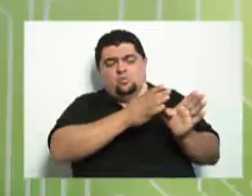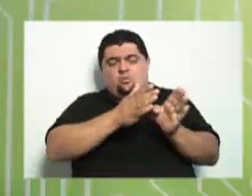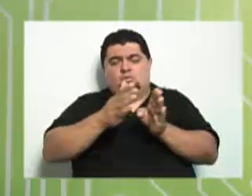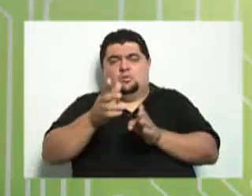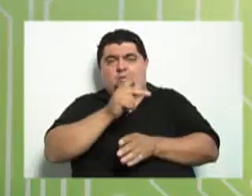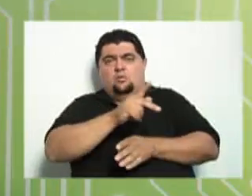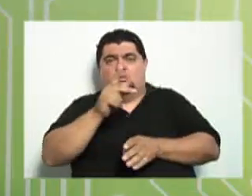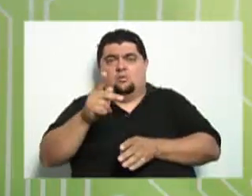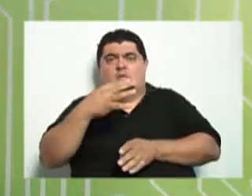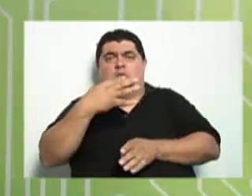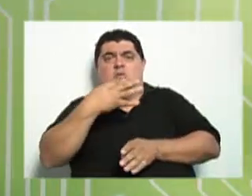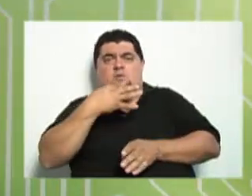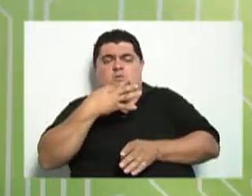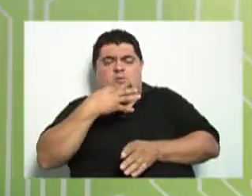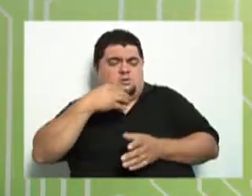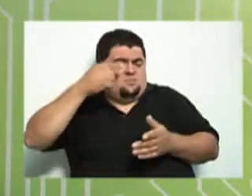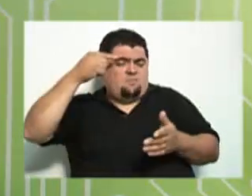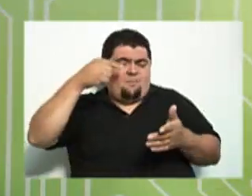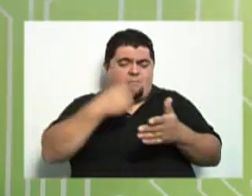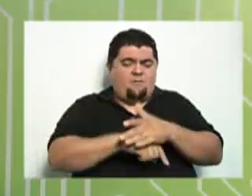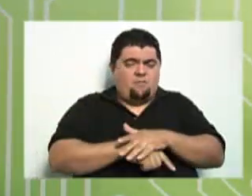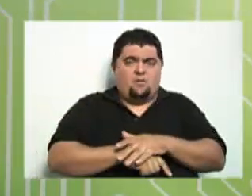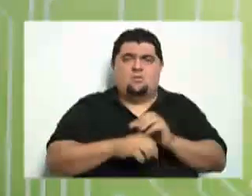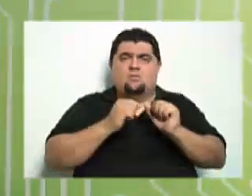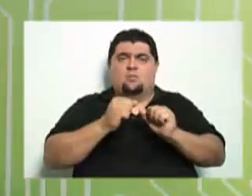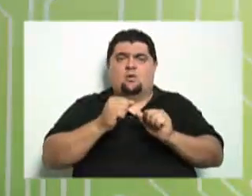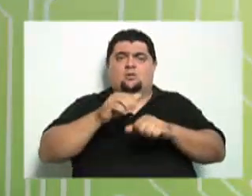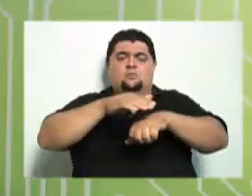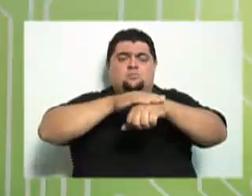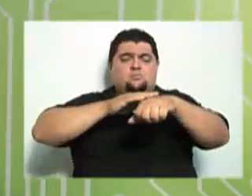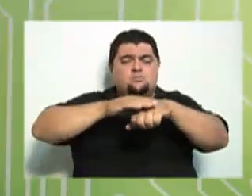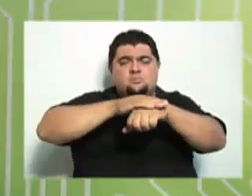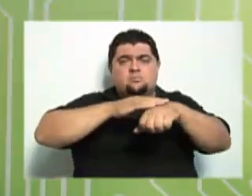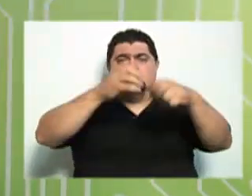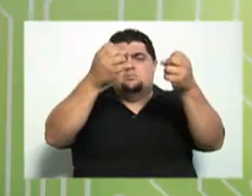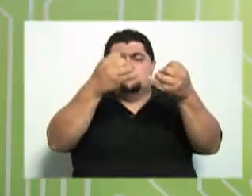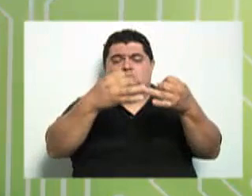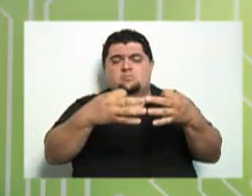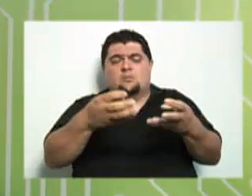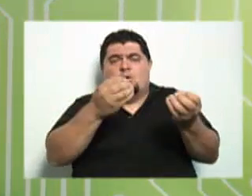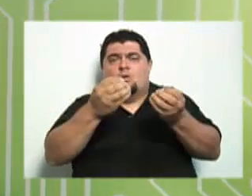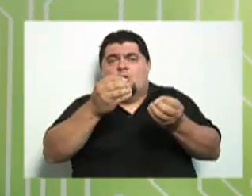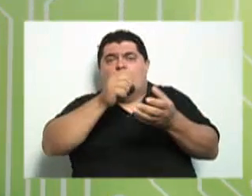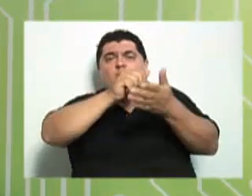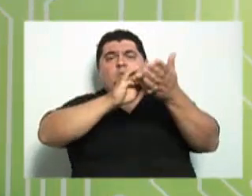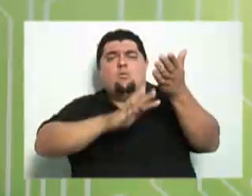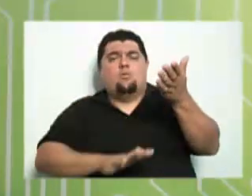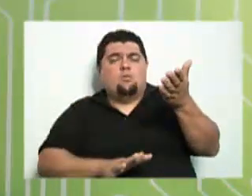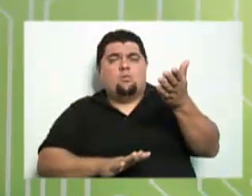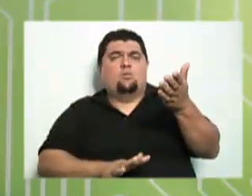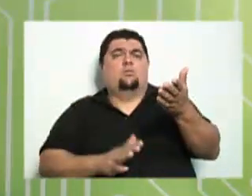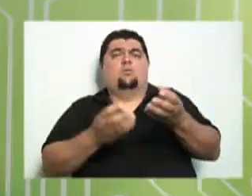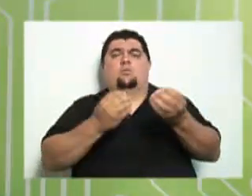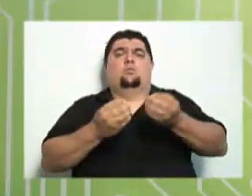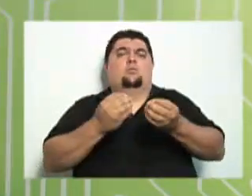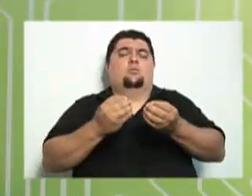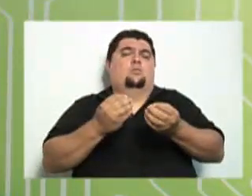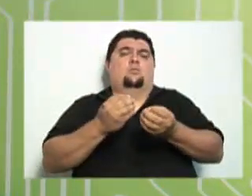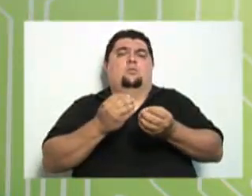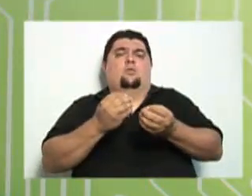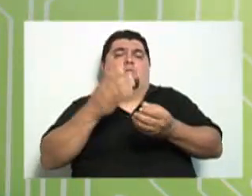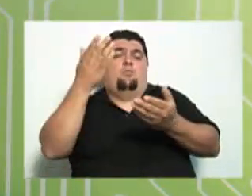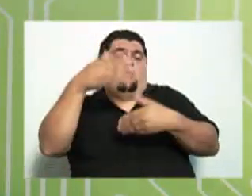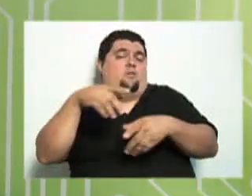professor conhece um pouco mais sobre isso, ele vai poder conversar um pouco sobre como que são nossas atividades de sala e como são